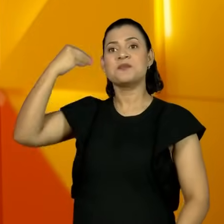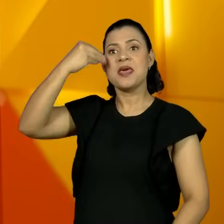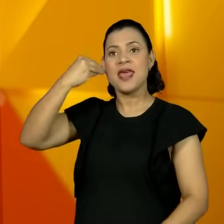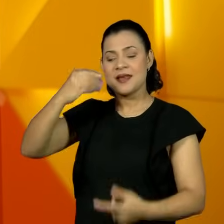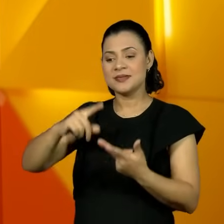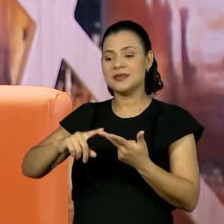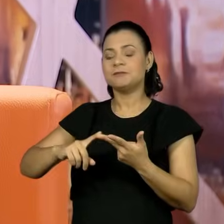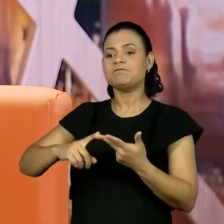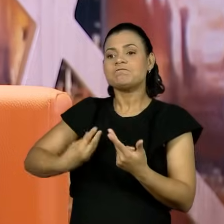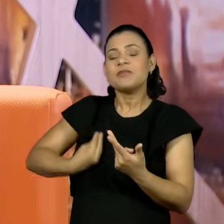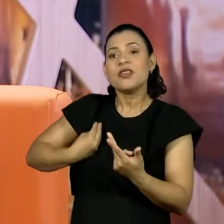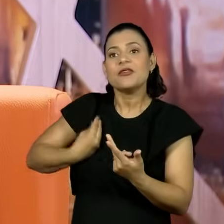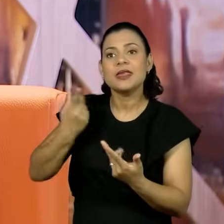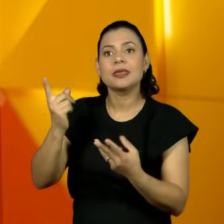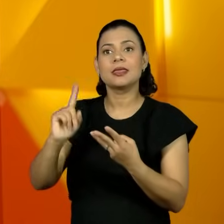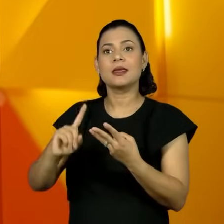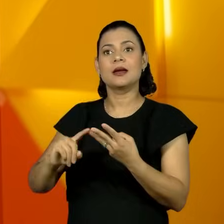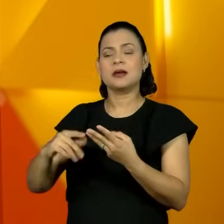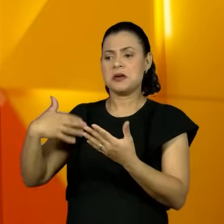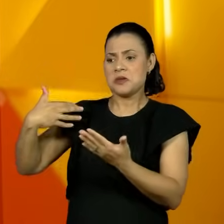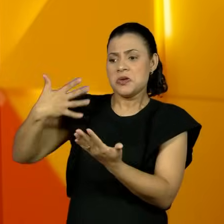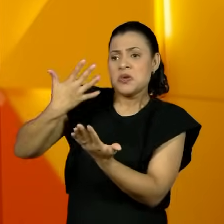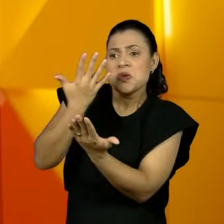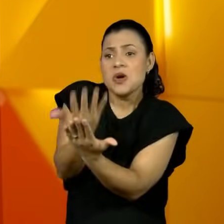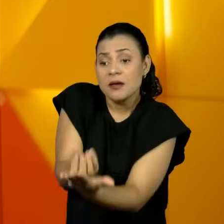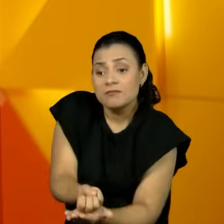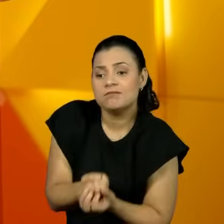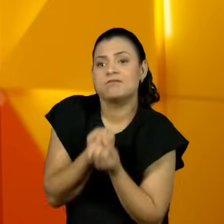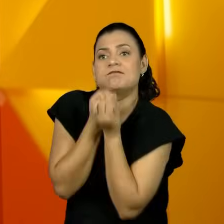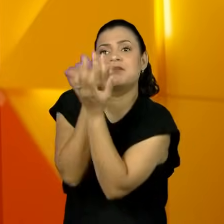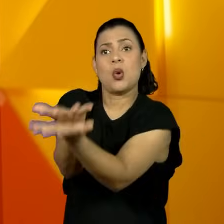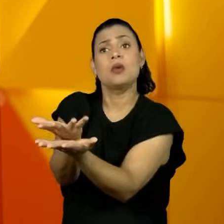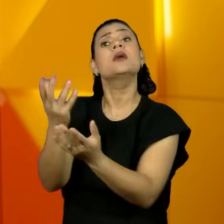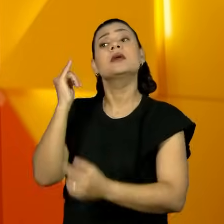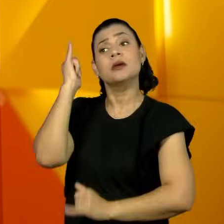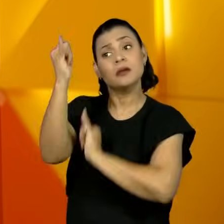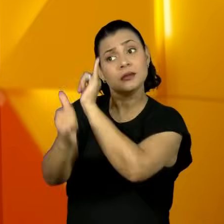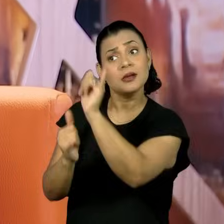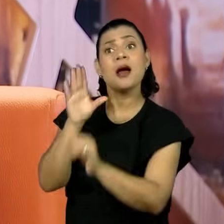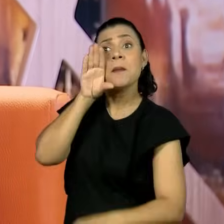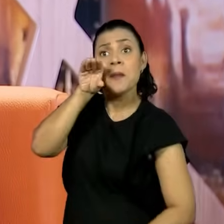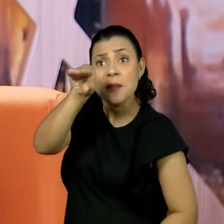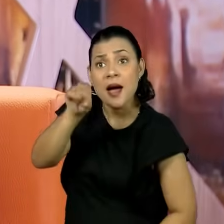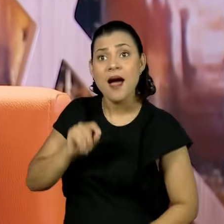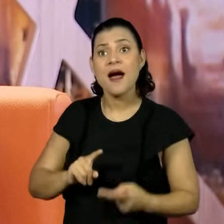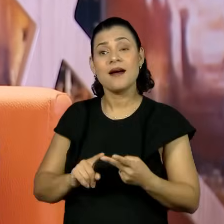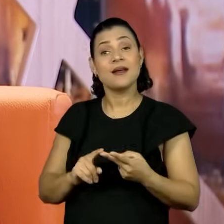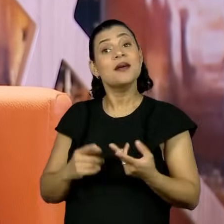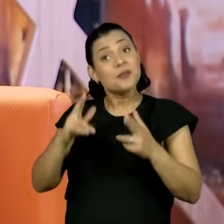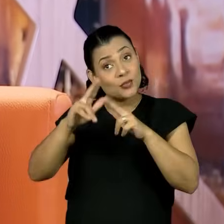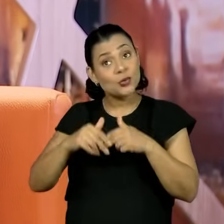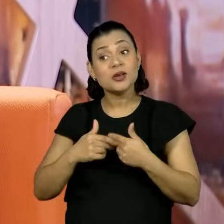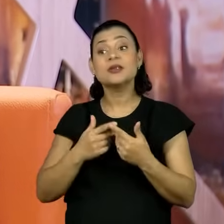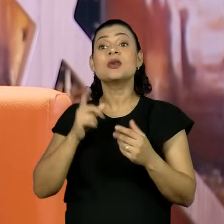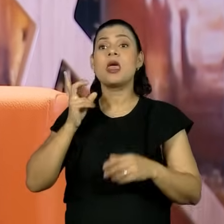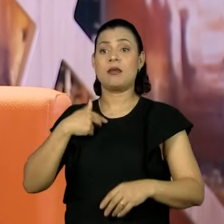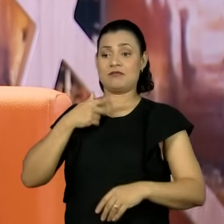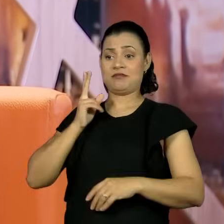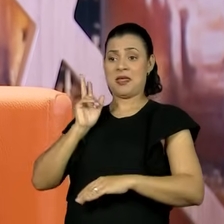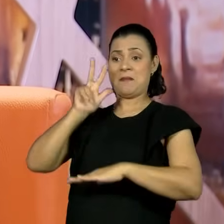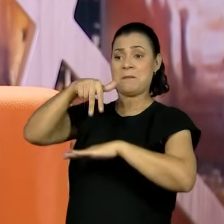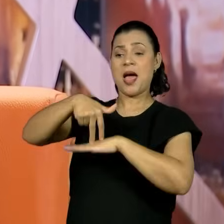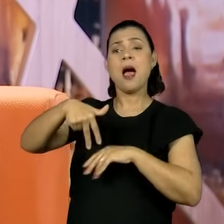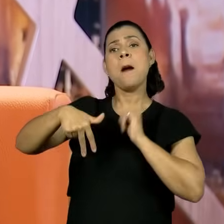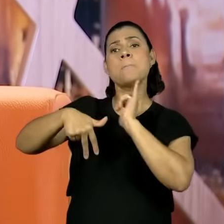é? que Exatamente. a primeira experiência dela com a escrita foi, na verdade, através da oralidade. Da oralidade, ela era uma Sim. casa que ela ouvia, né, de palavras. Então, eu